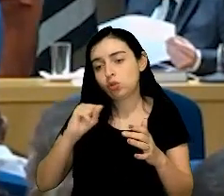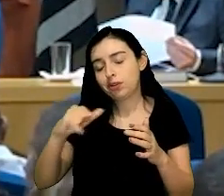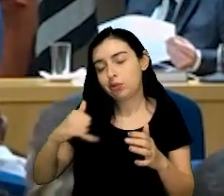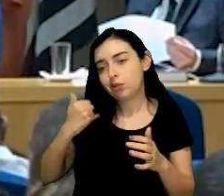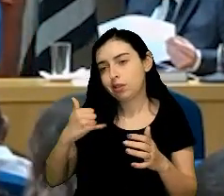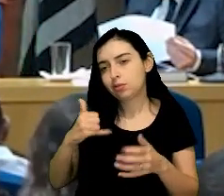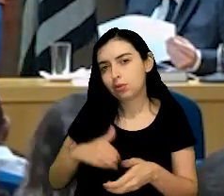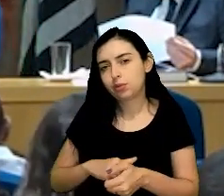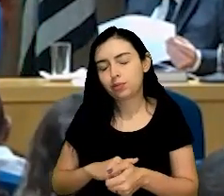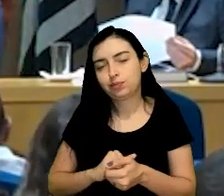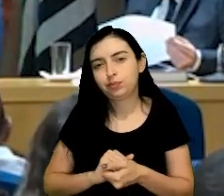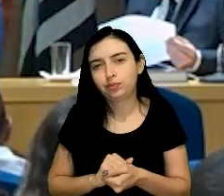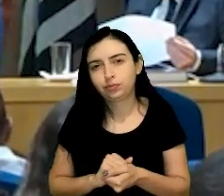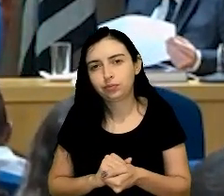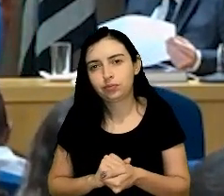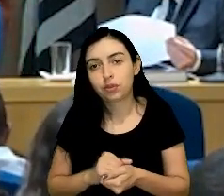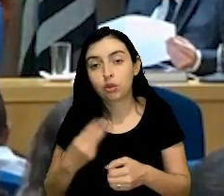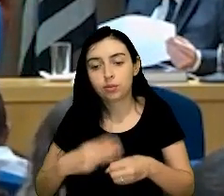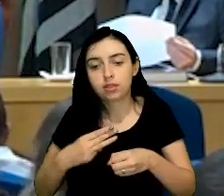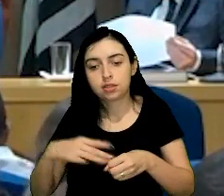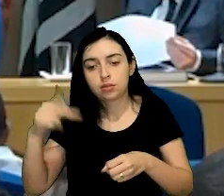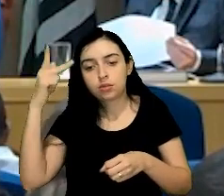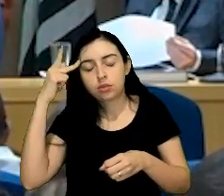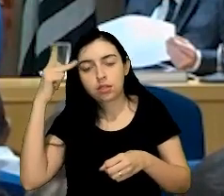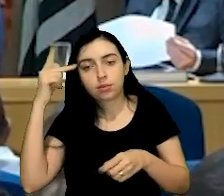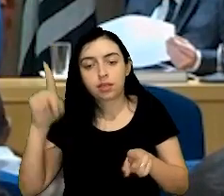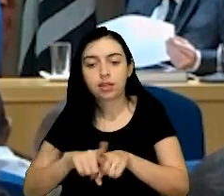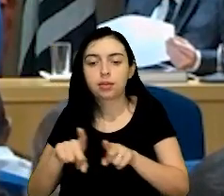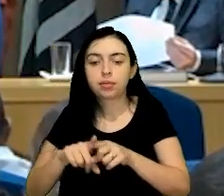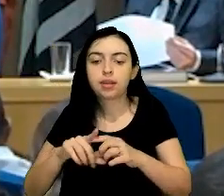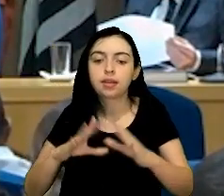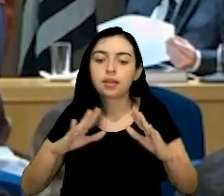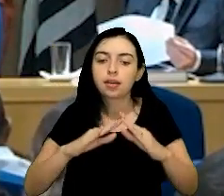O município de São Paulo também tem a Casa de Passagem Terra Nova,